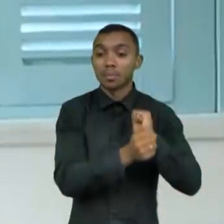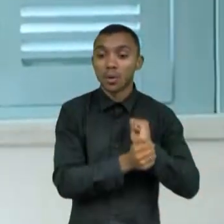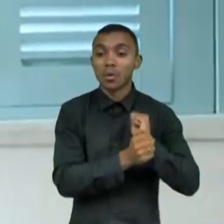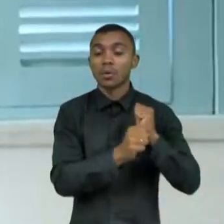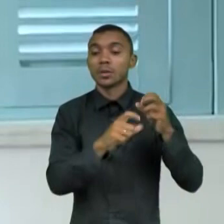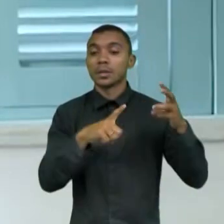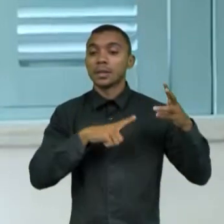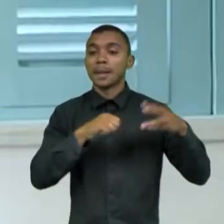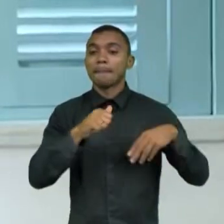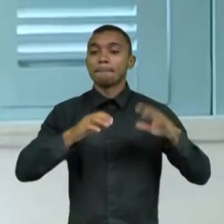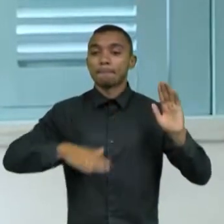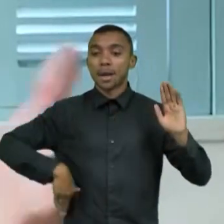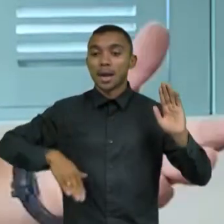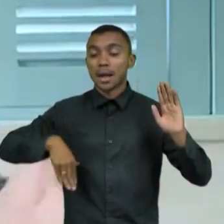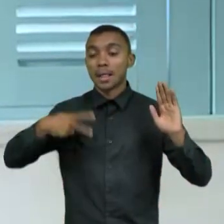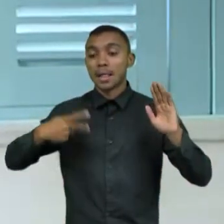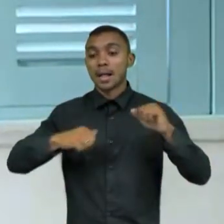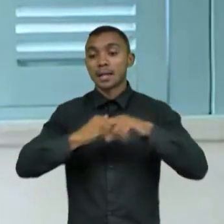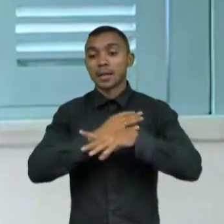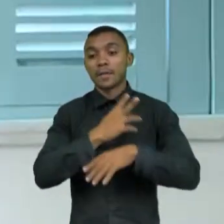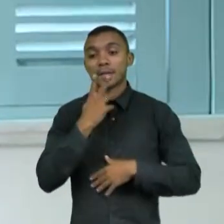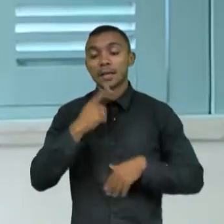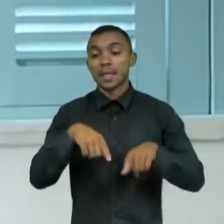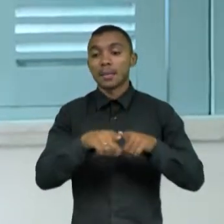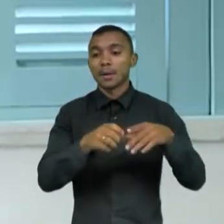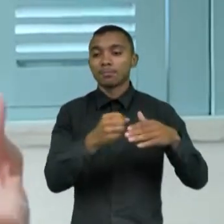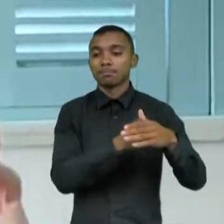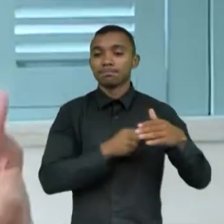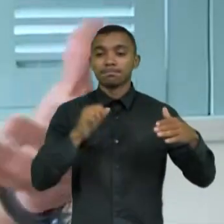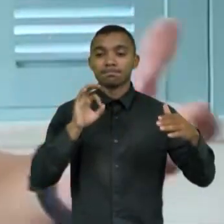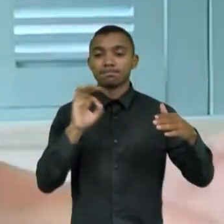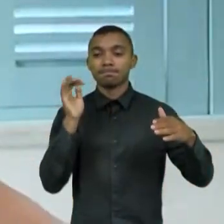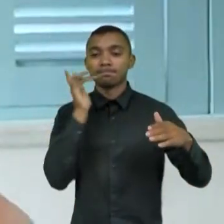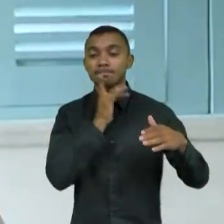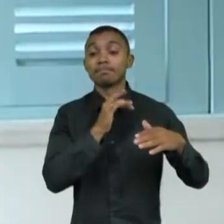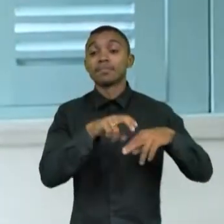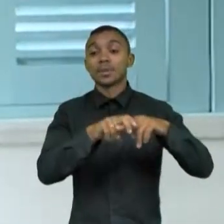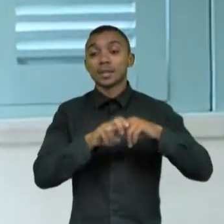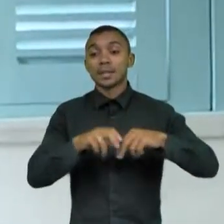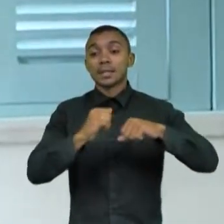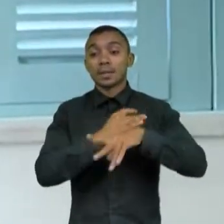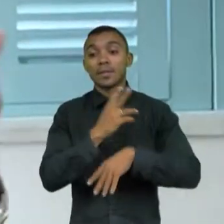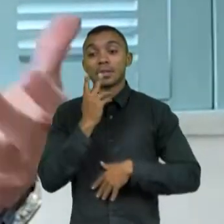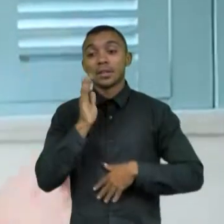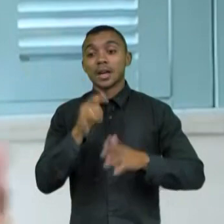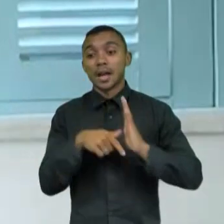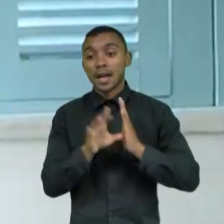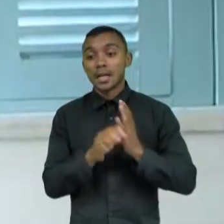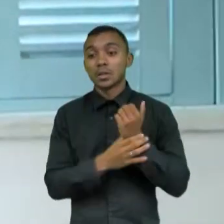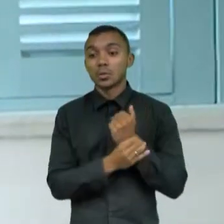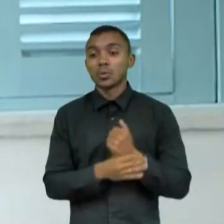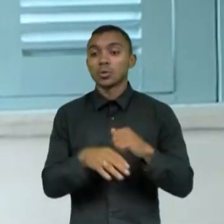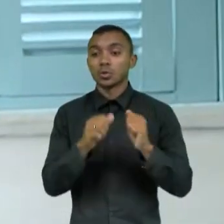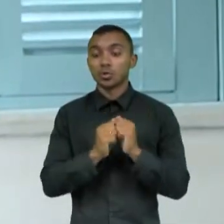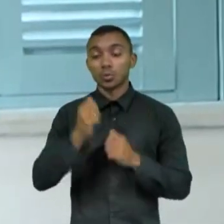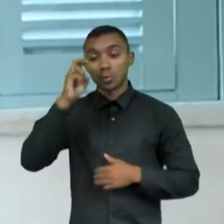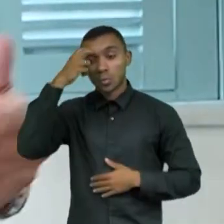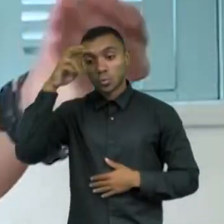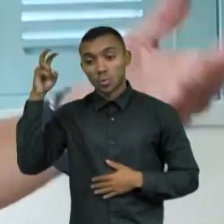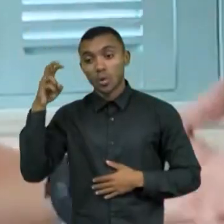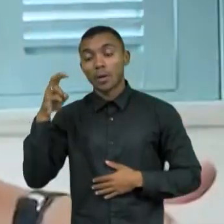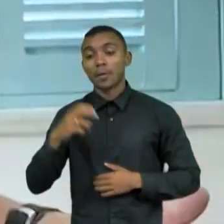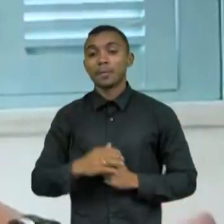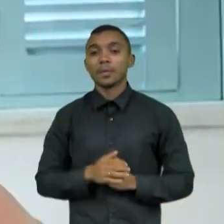todos na cidade de Fortaleza, e com a nossa gastronomia incrível. Então, Fortaleza se prepara com muito turismo cultural também, a gente